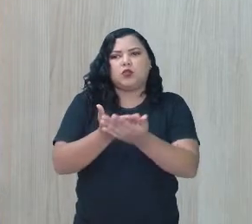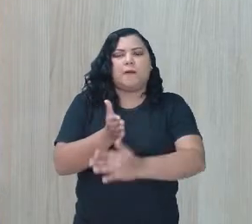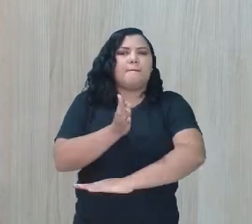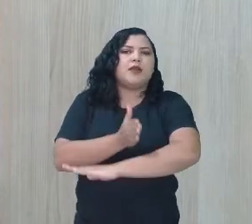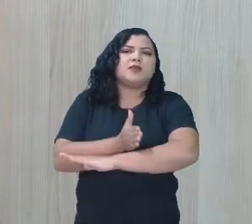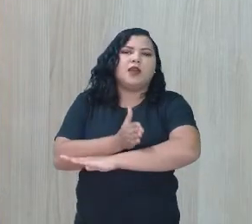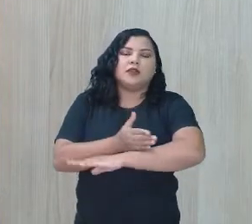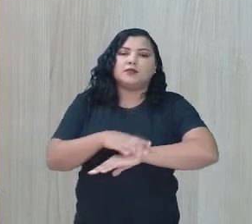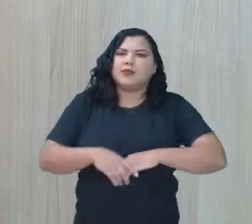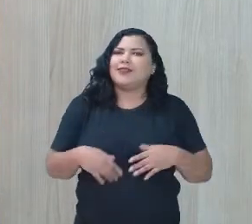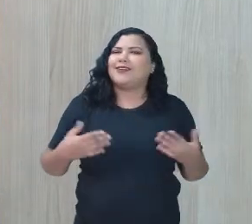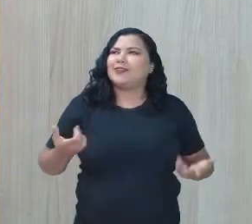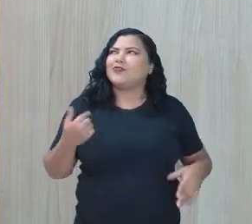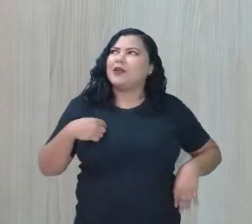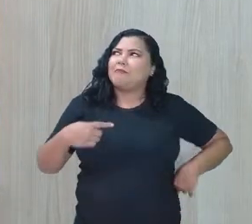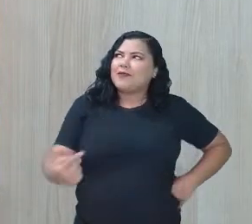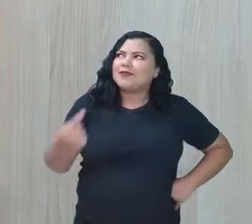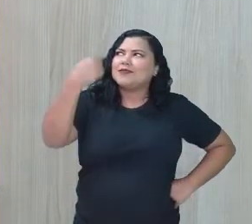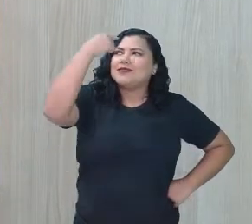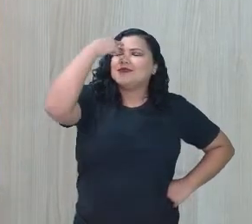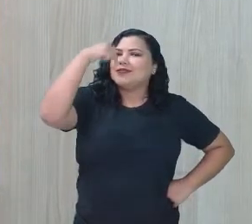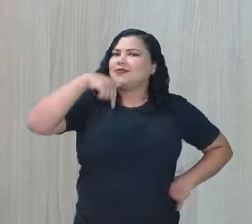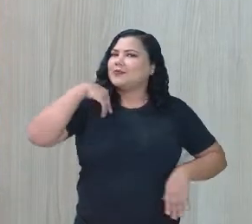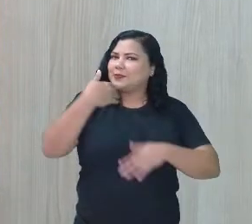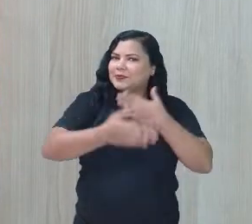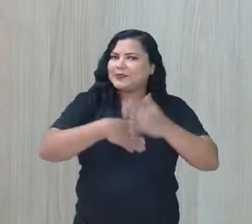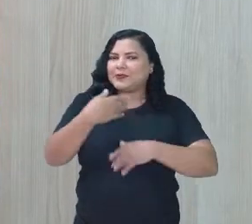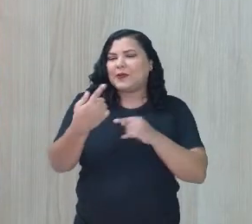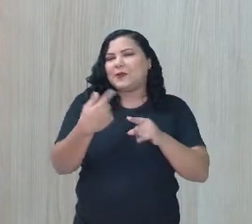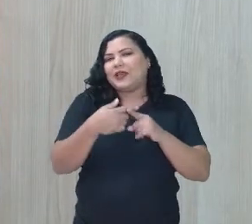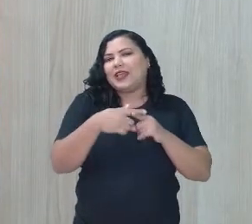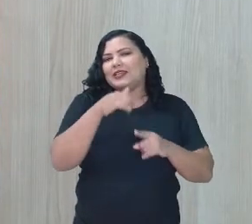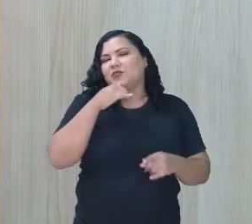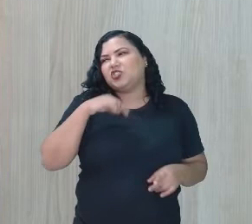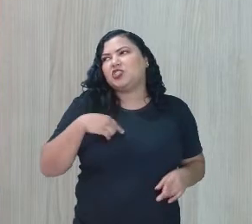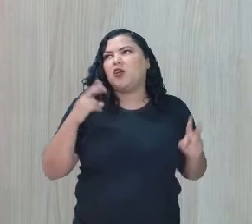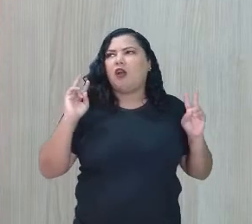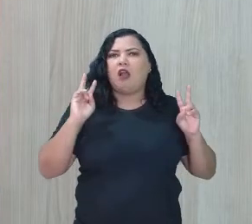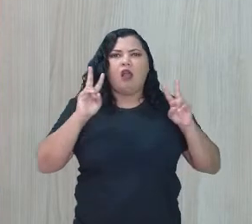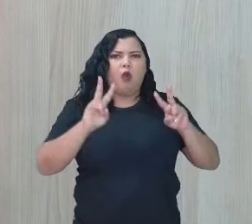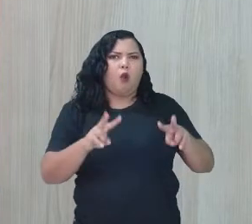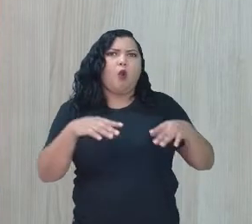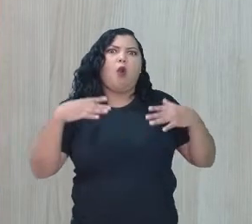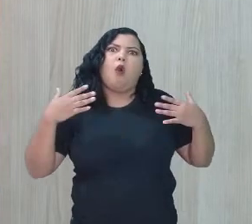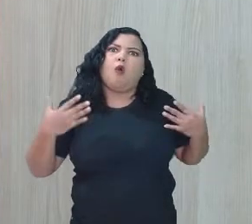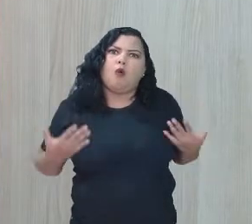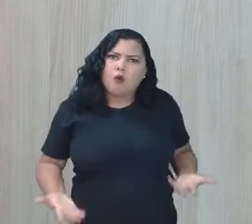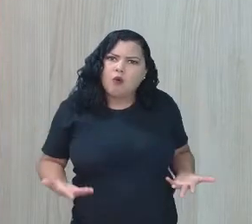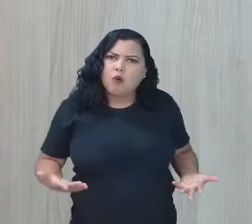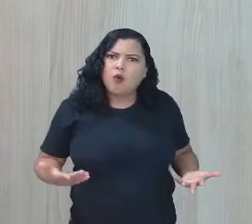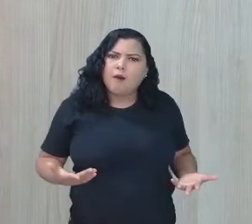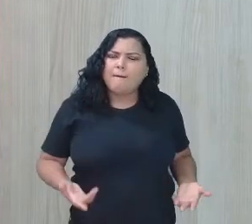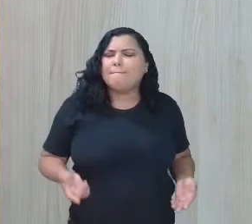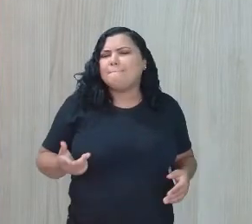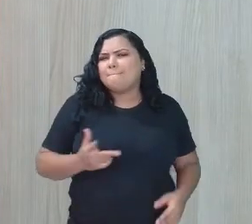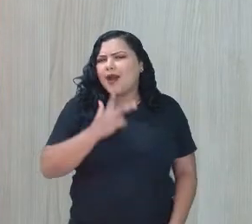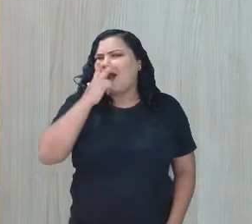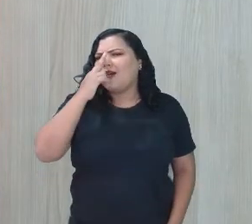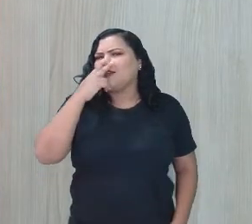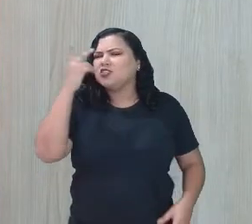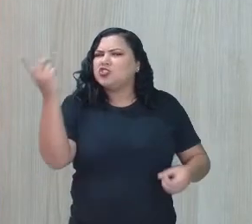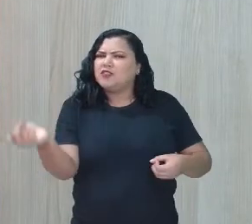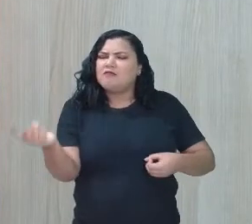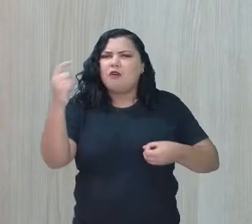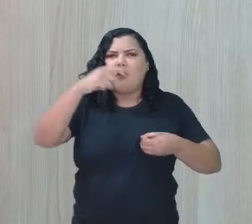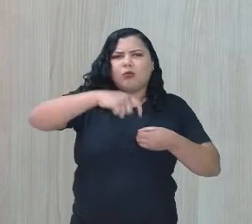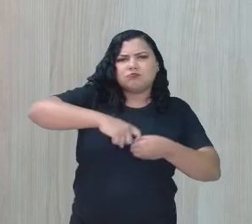vive um período bem interessante para poder pensar a Idade Média, né? Muitas vezes a gente olha na internet, o pessoal está comentando lá, ó, parece que a gente voltou na Idade Média com esse